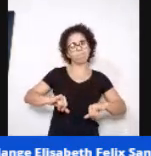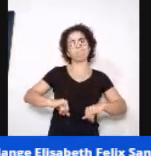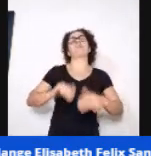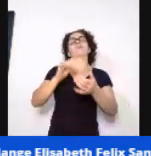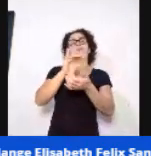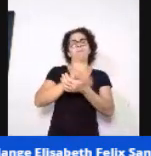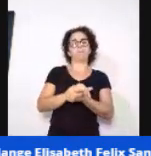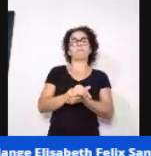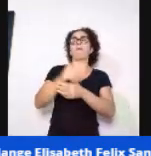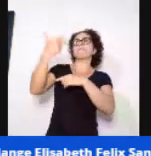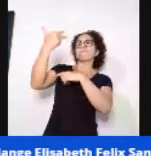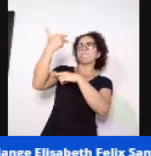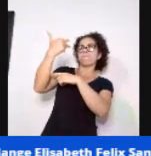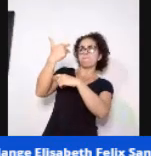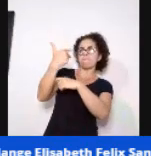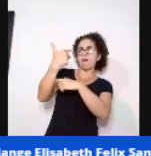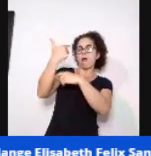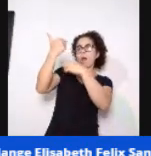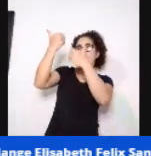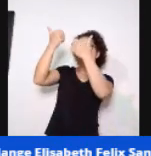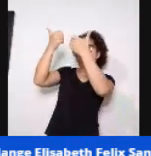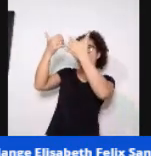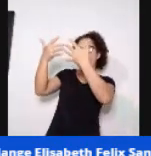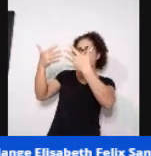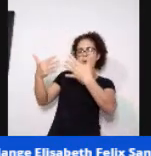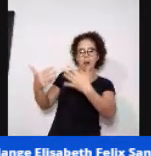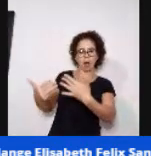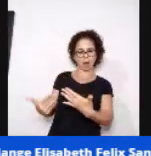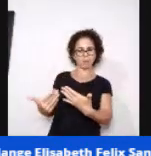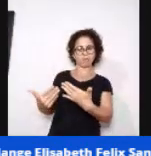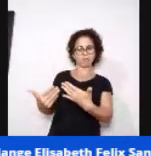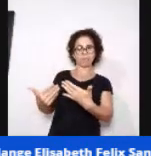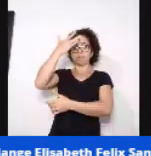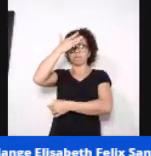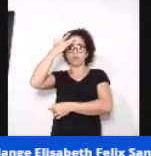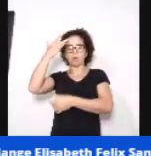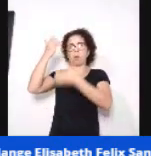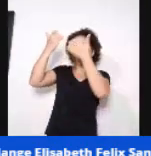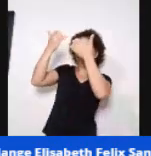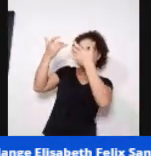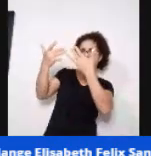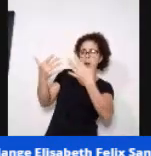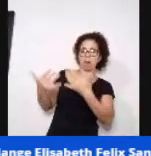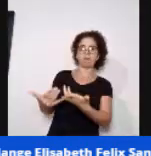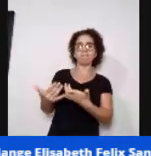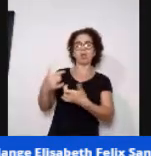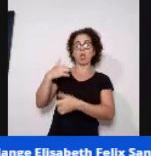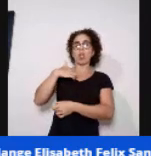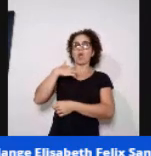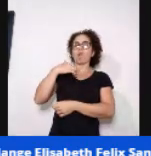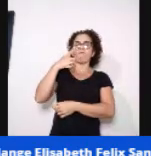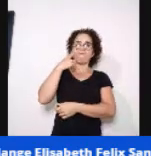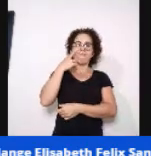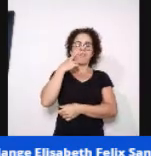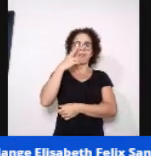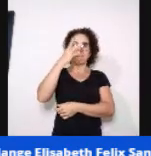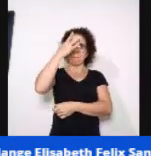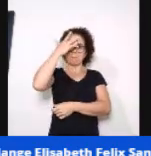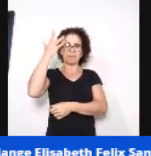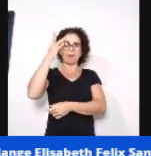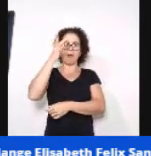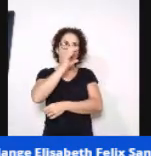pessoas empáticas, né? Ali eu vi realmente que os alunos gostavam muito de mim, que eu sou muito amado. Mas tem pessoas que não vão ver